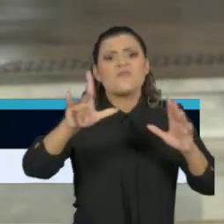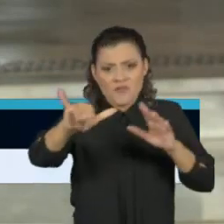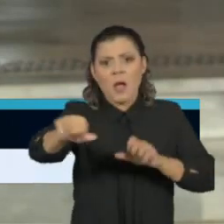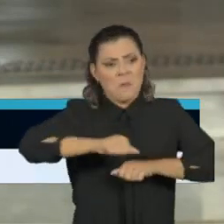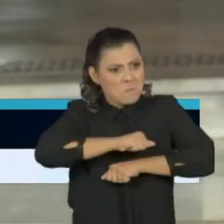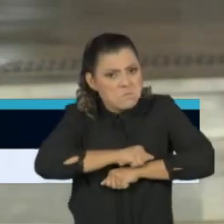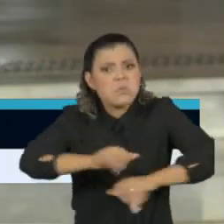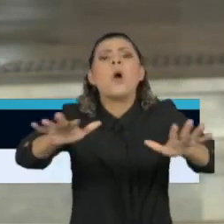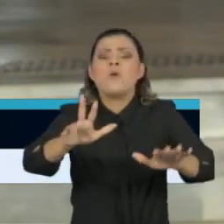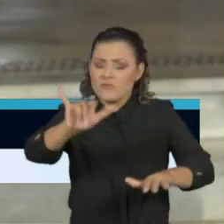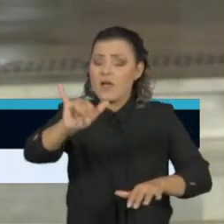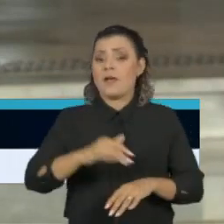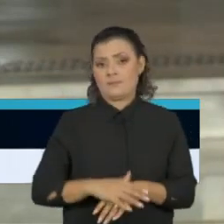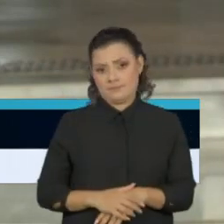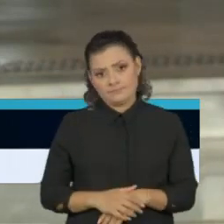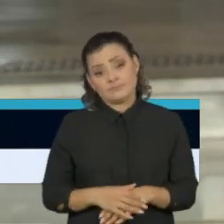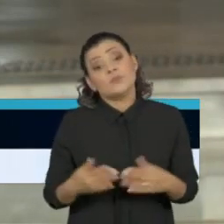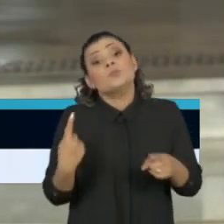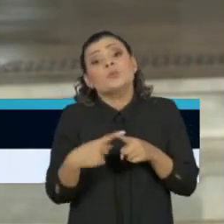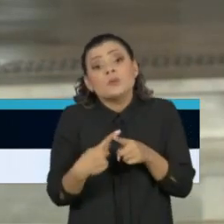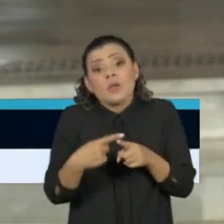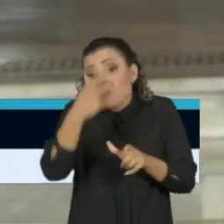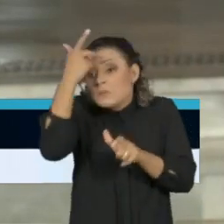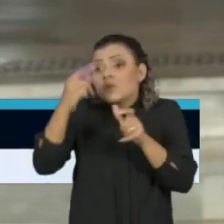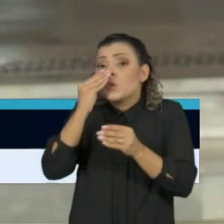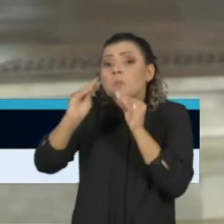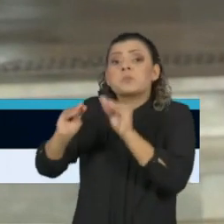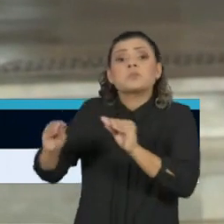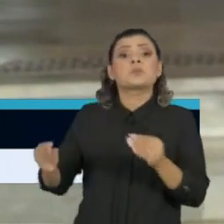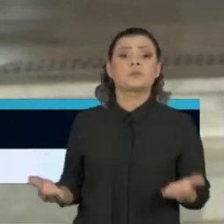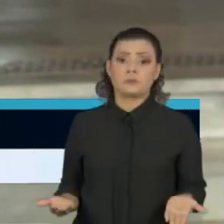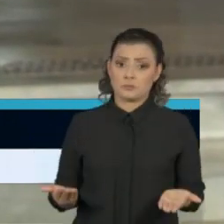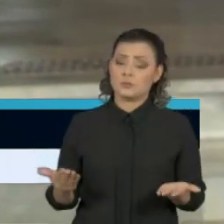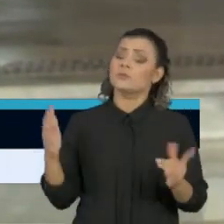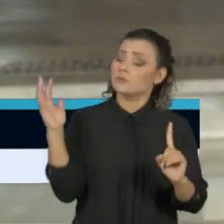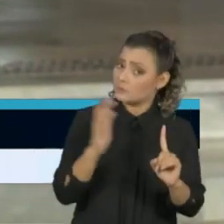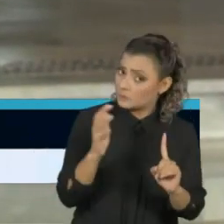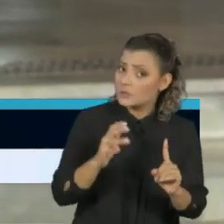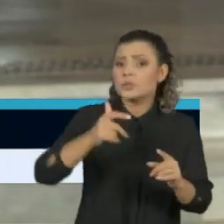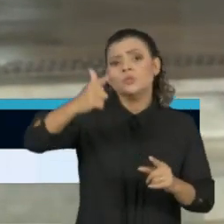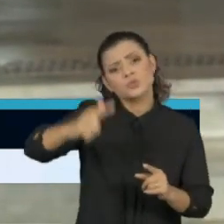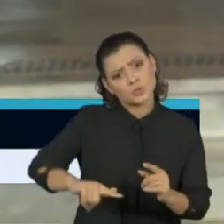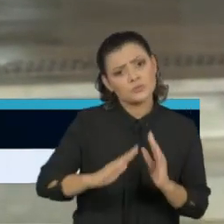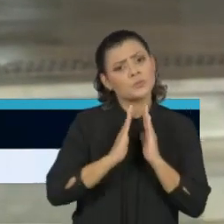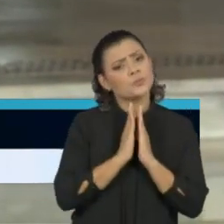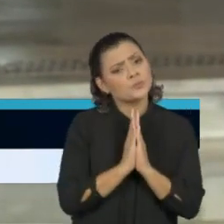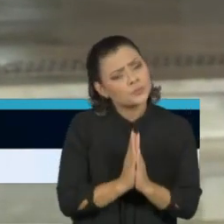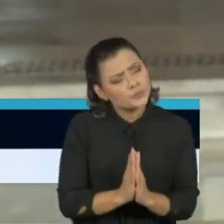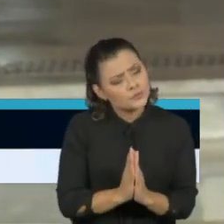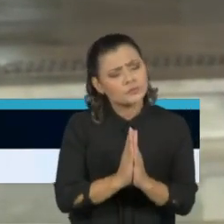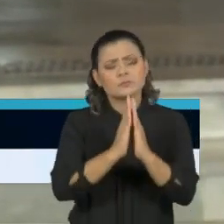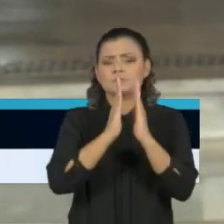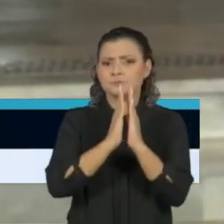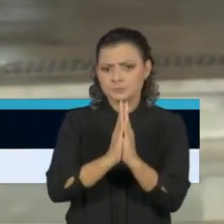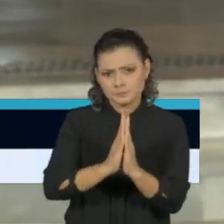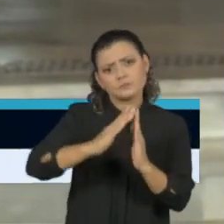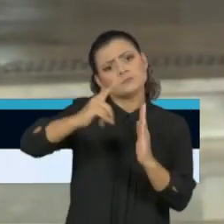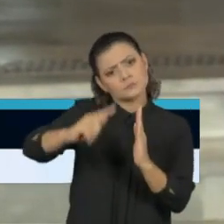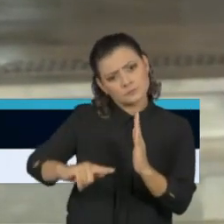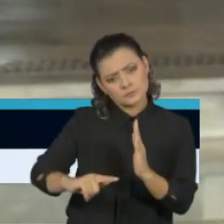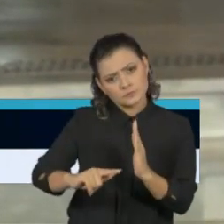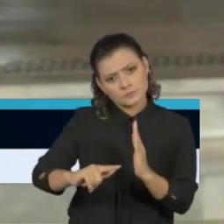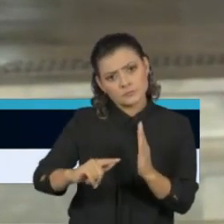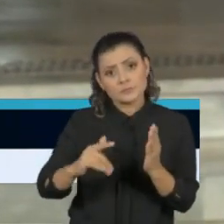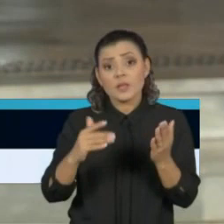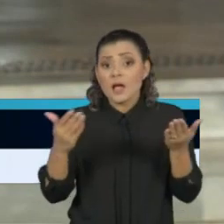poder avaliar, ou talvez antes, o impacto disso. Então, de novo, mais uma vez reforçando, nós não